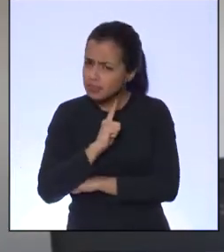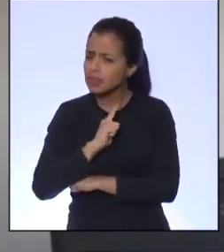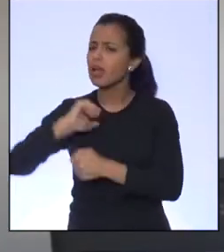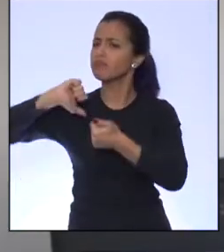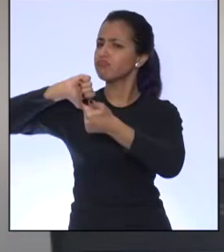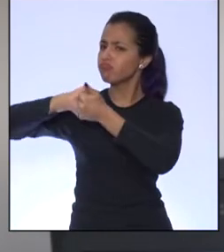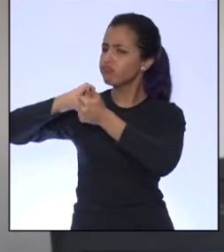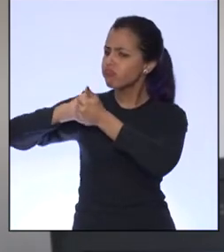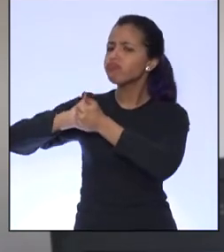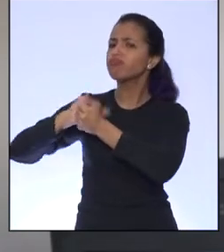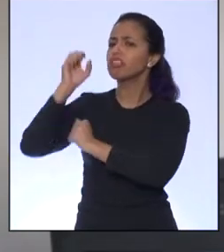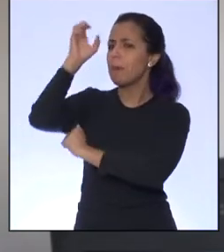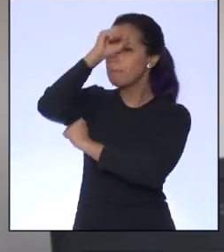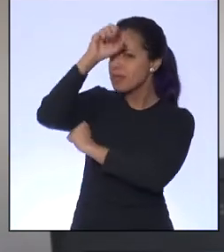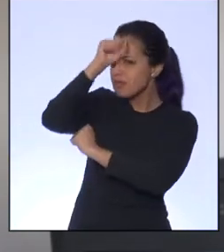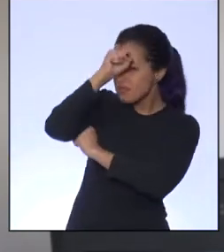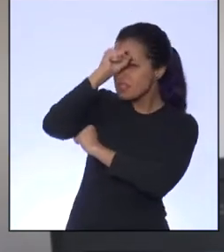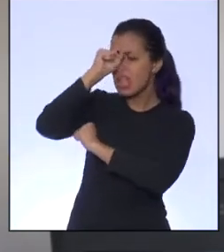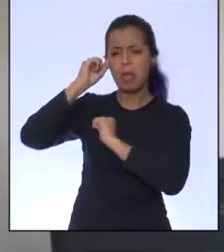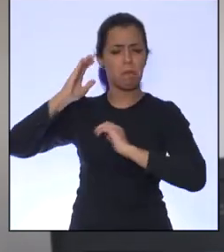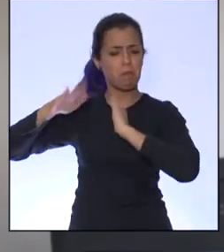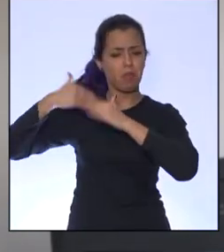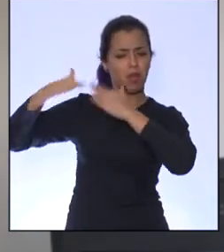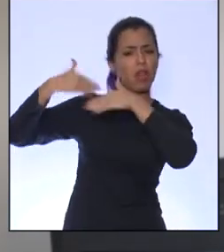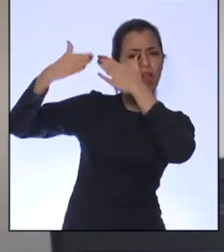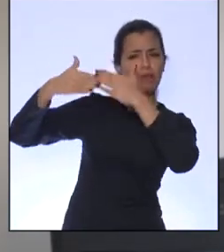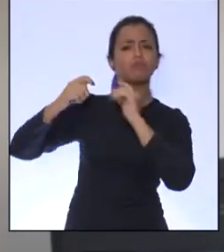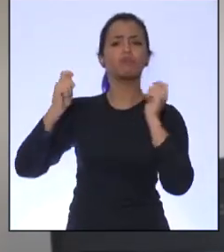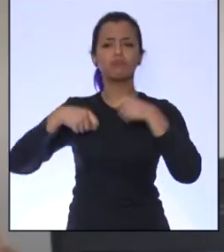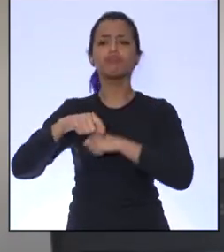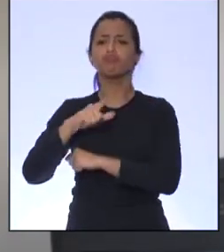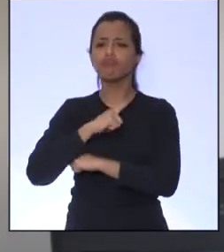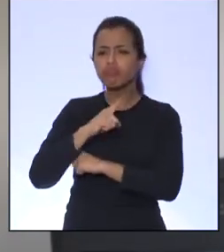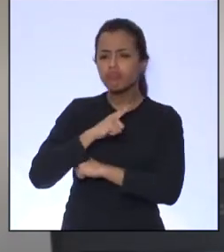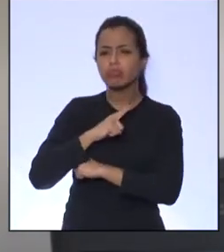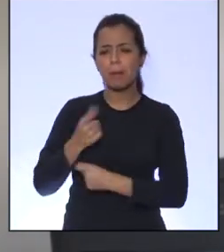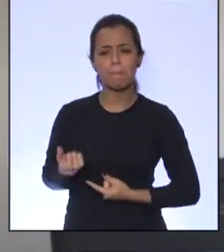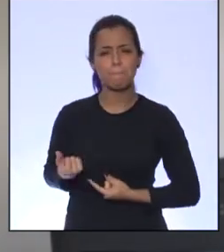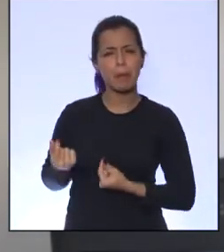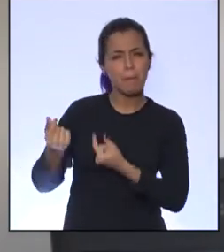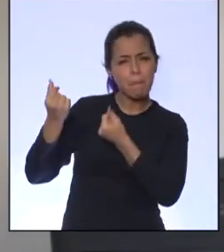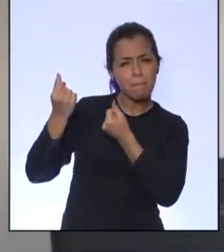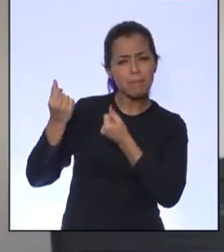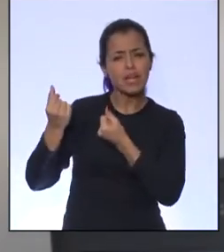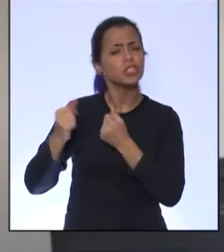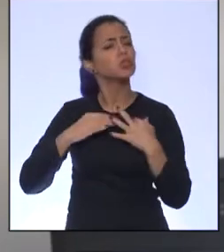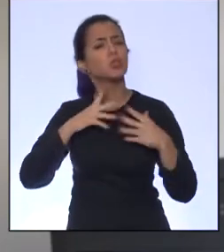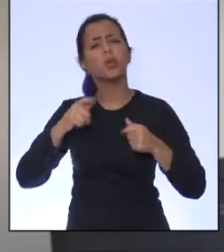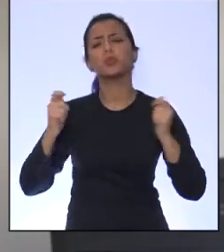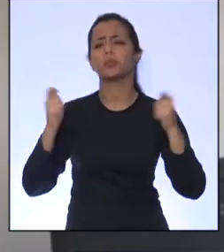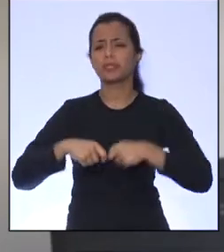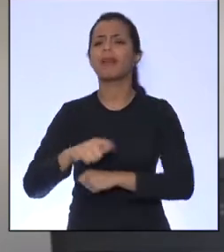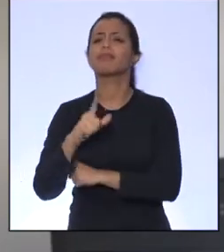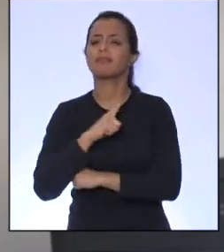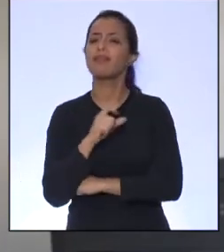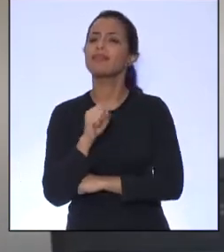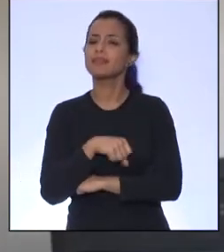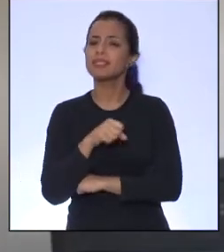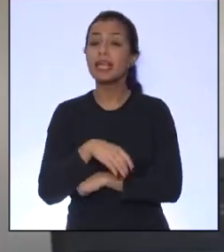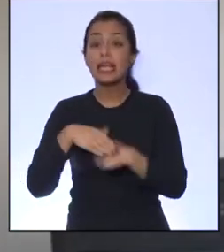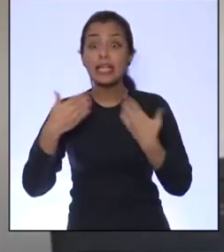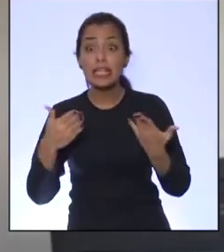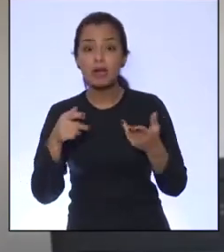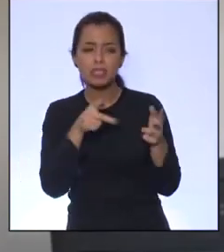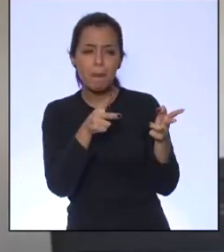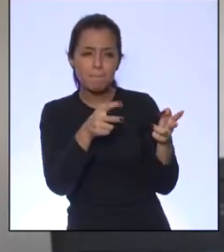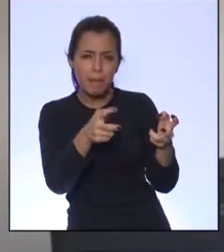potencial de aprender, crescer, evoluir, prosperar. Então, esse olhar de continuar